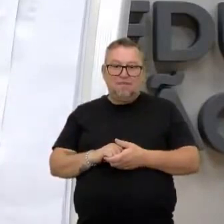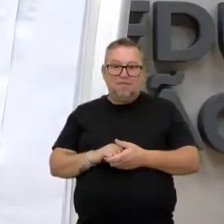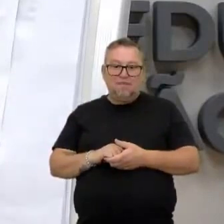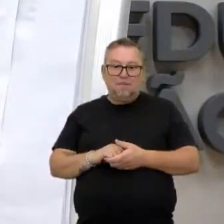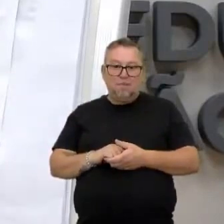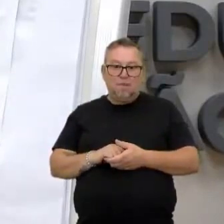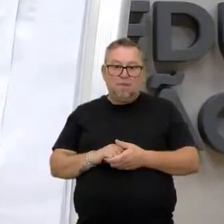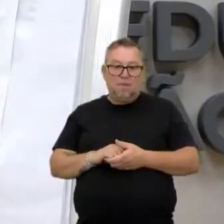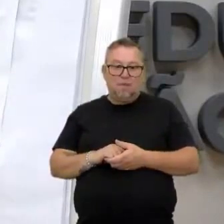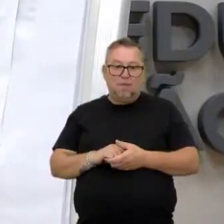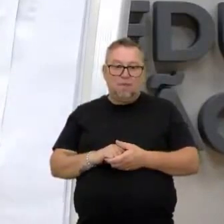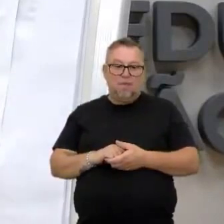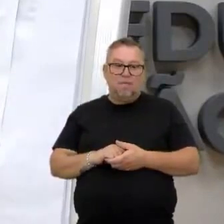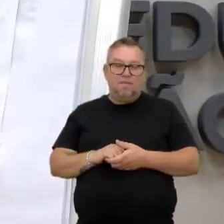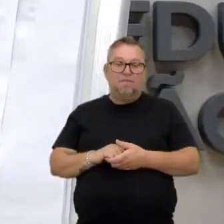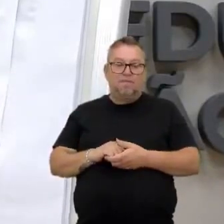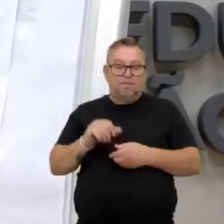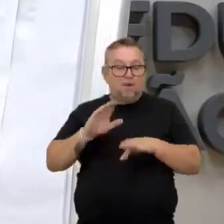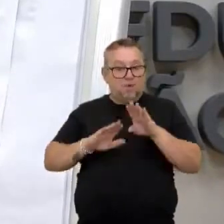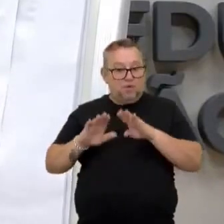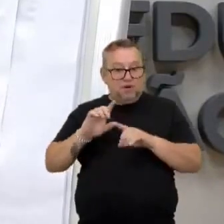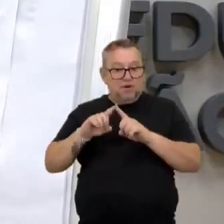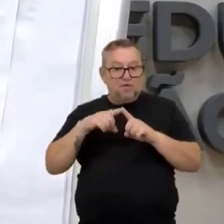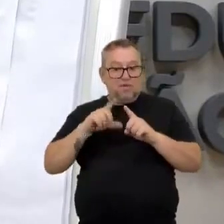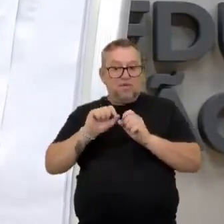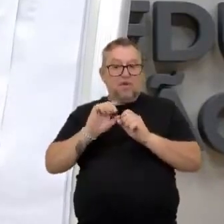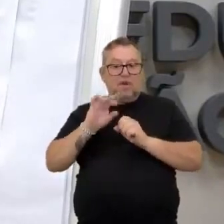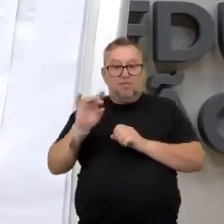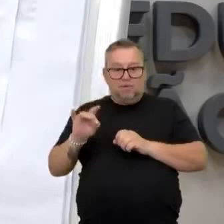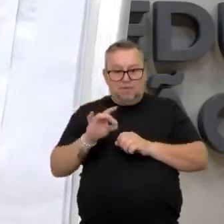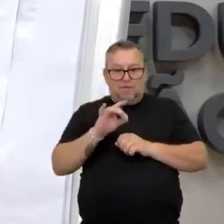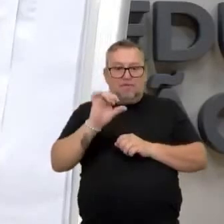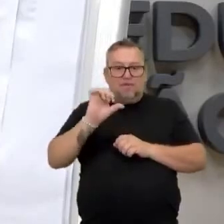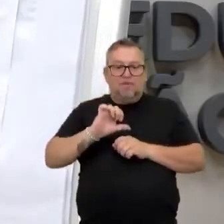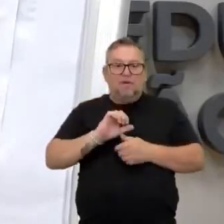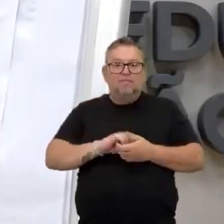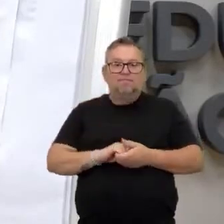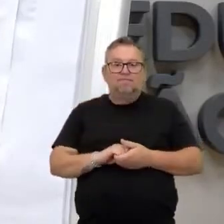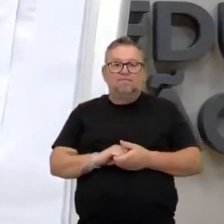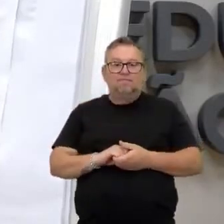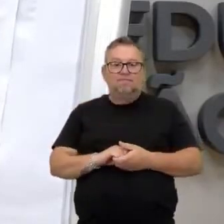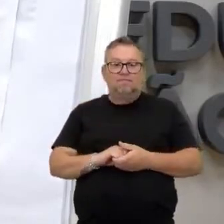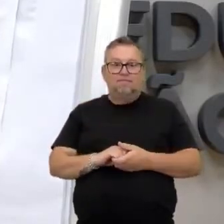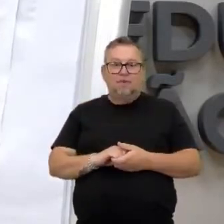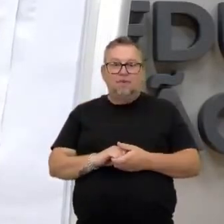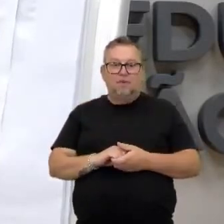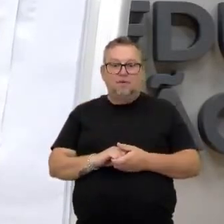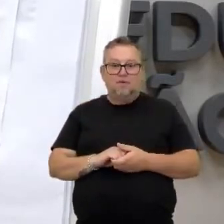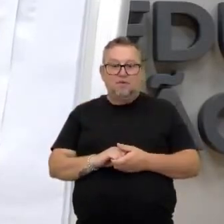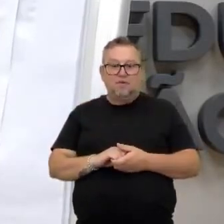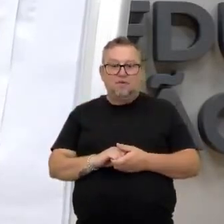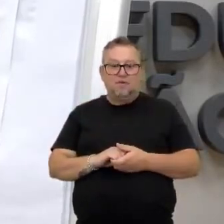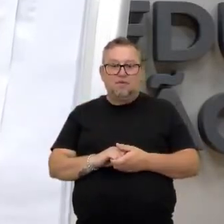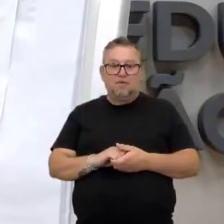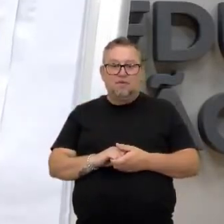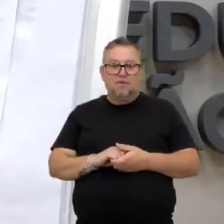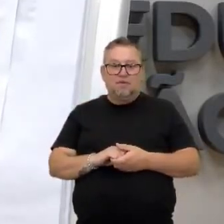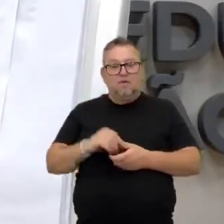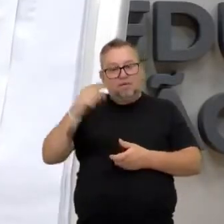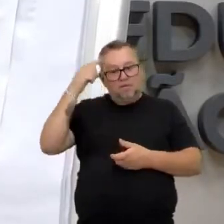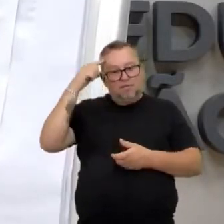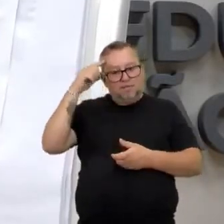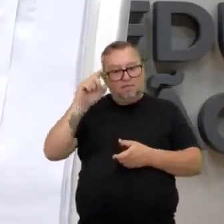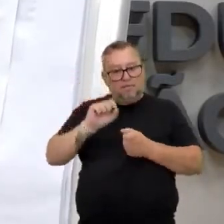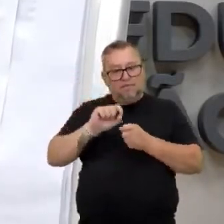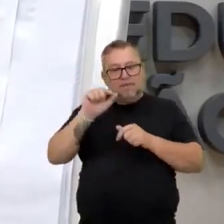impressora tem, a hora que você passar, a camada de cola vai borrar tudo. Então, pense nisso se